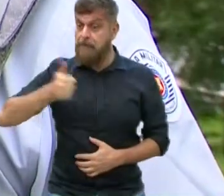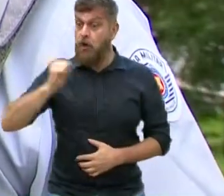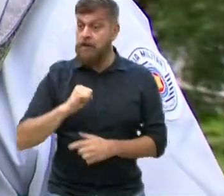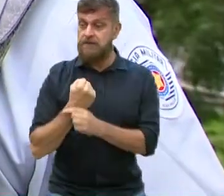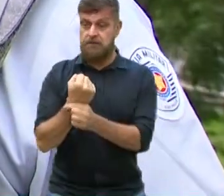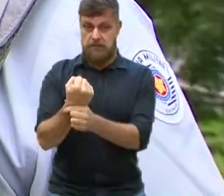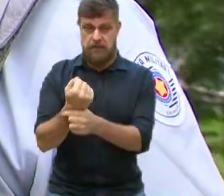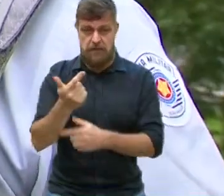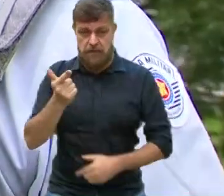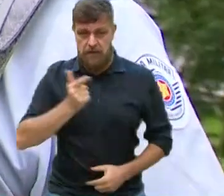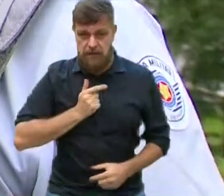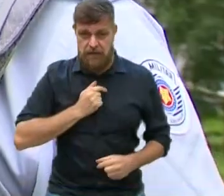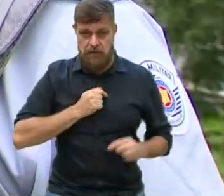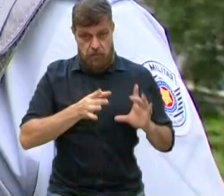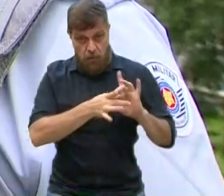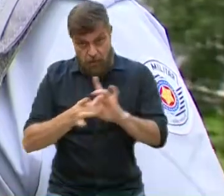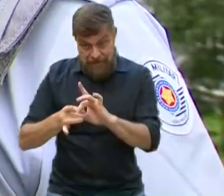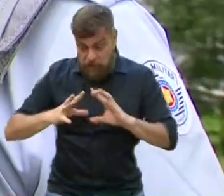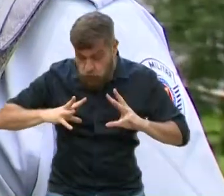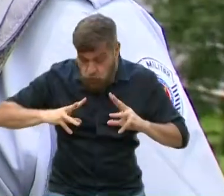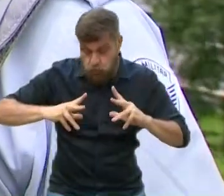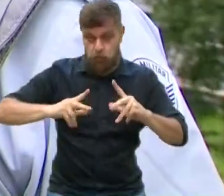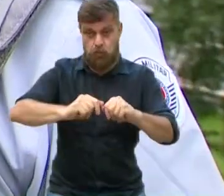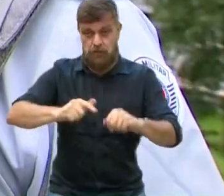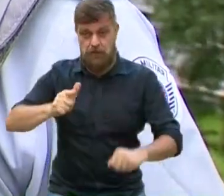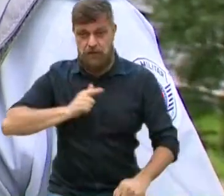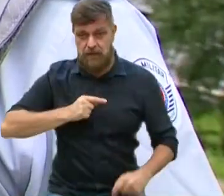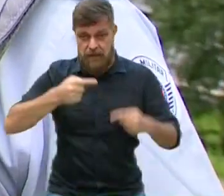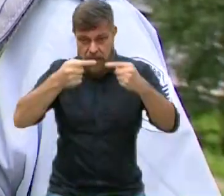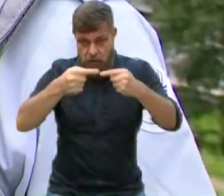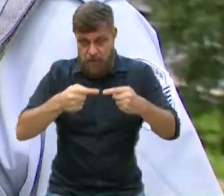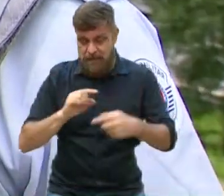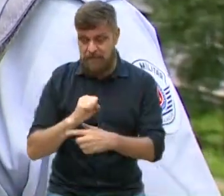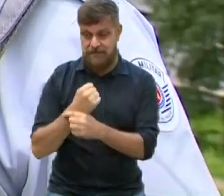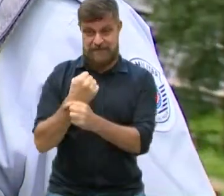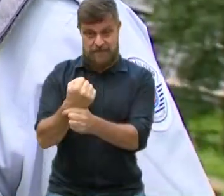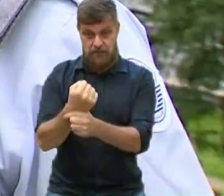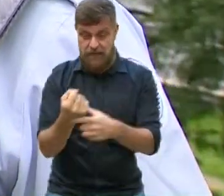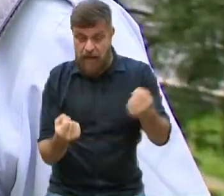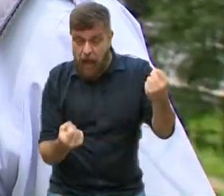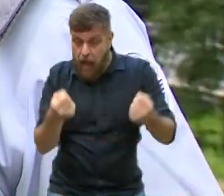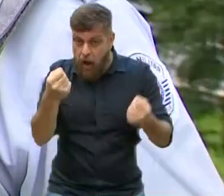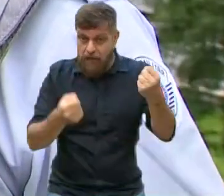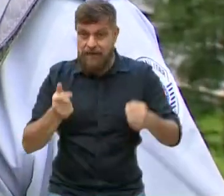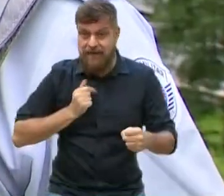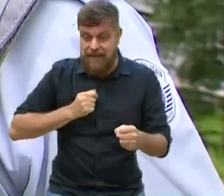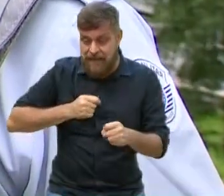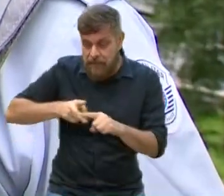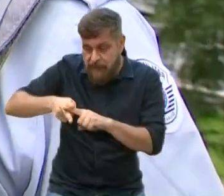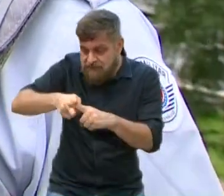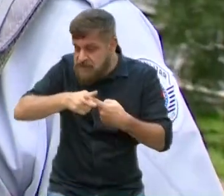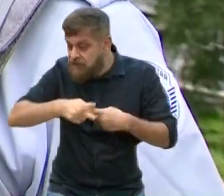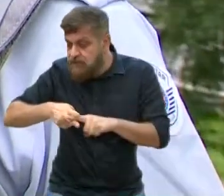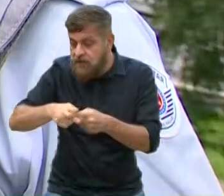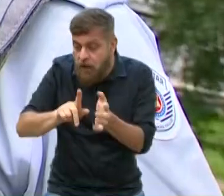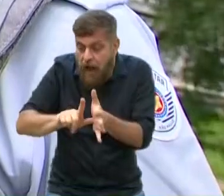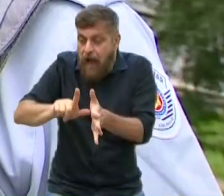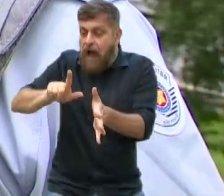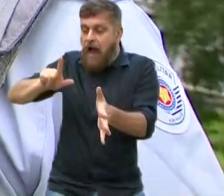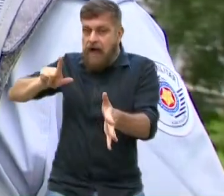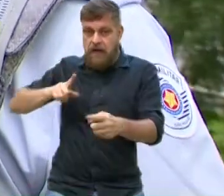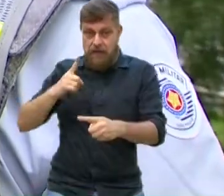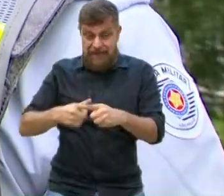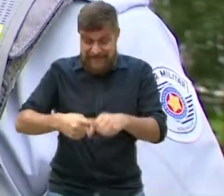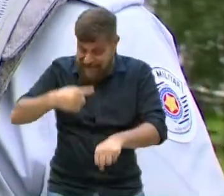Então, no contexto geral, tudo que faz parte da segurança do carro, faça uma revisão e deixe em